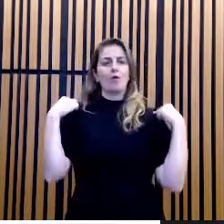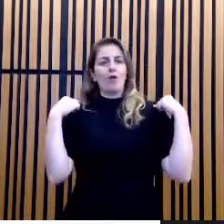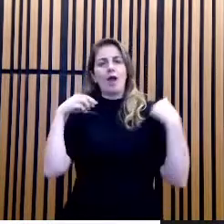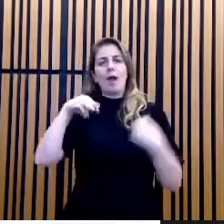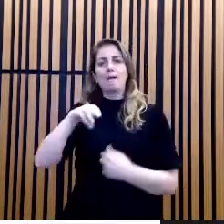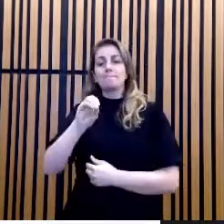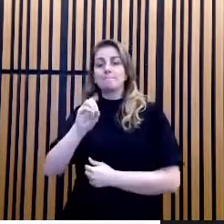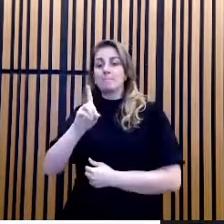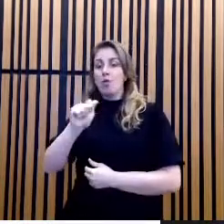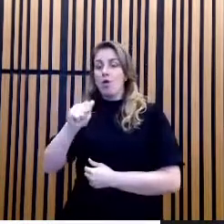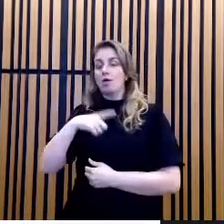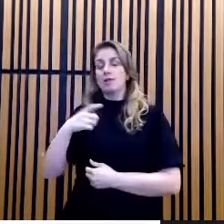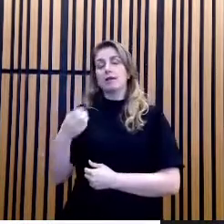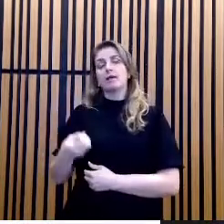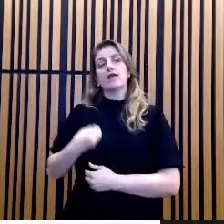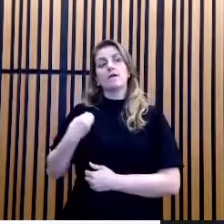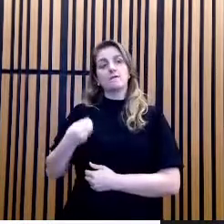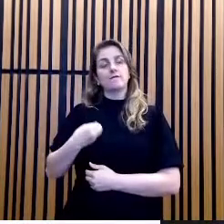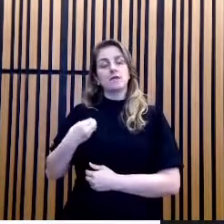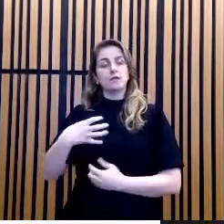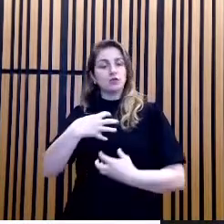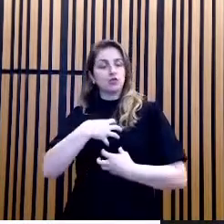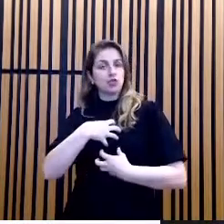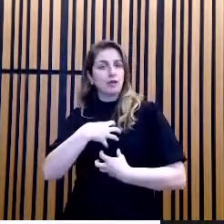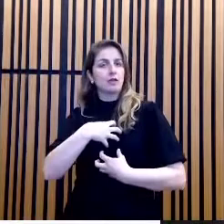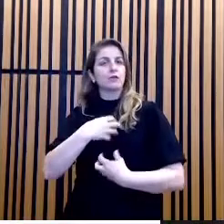e com a vida, né? Com os hábitos.